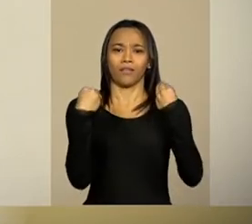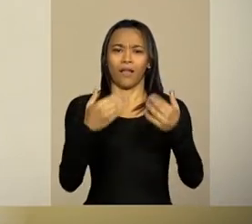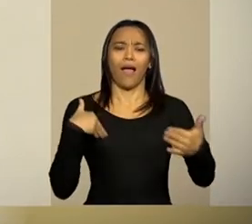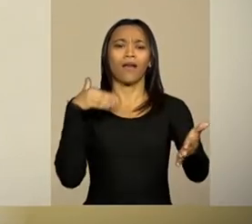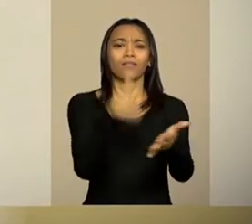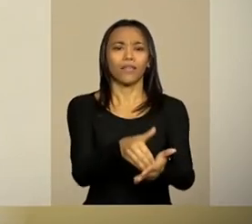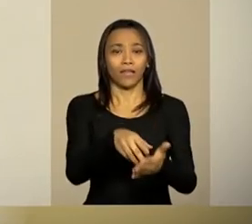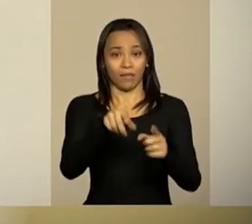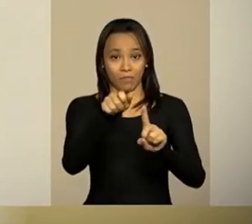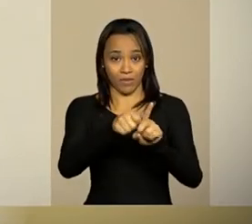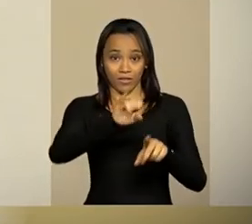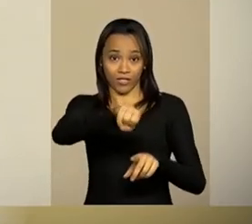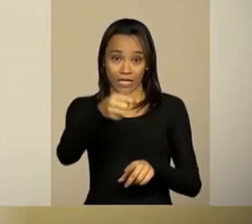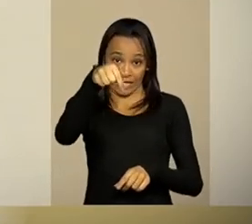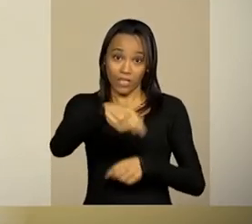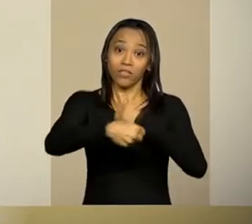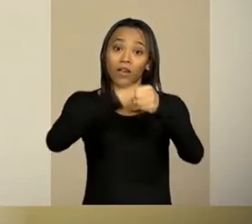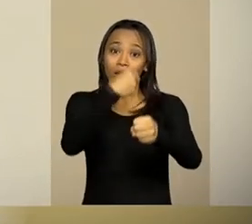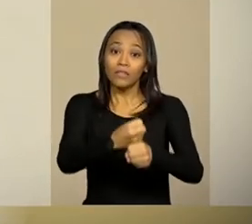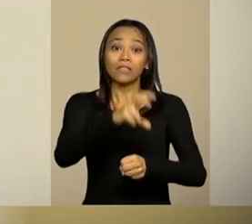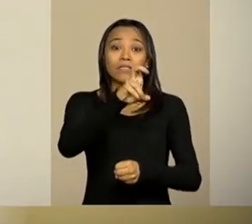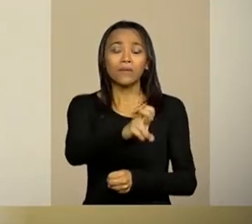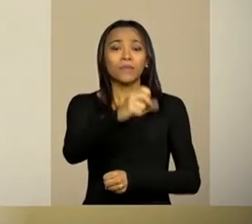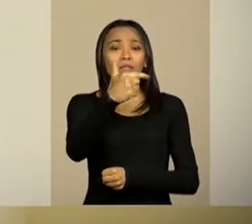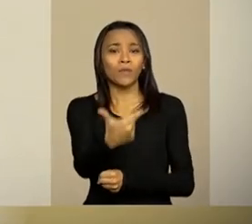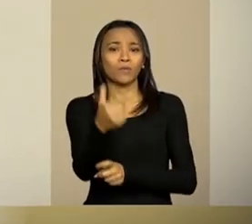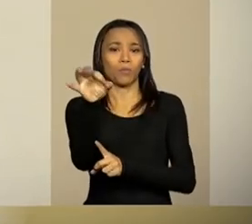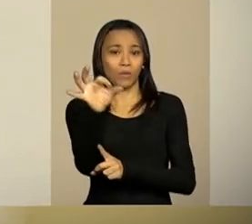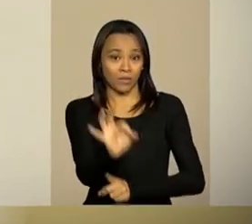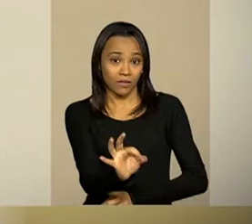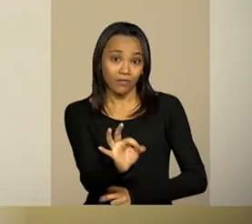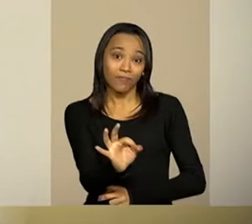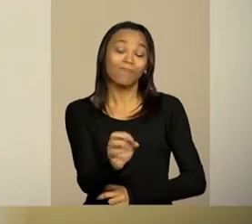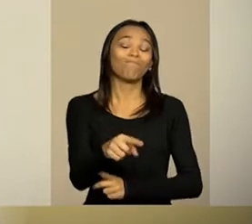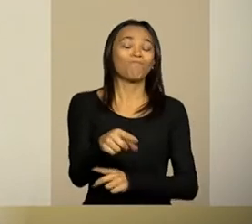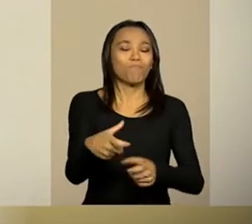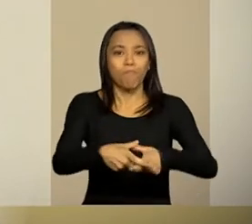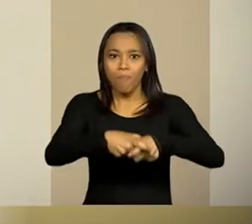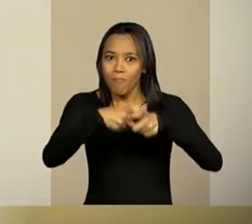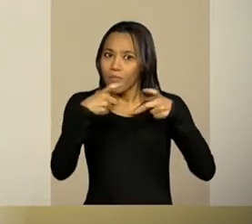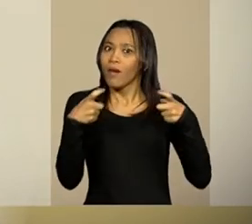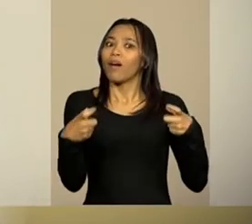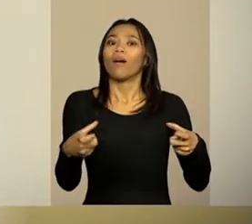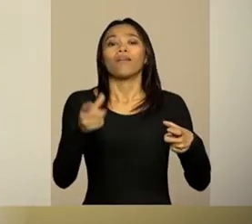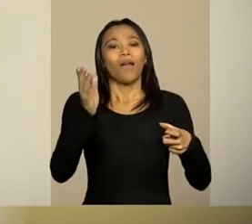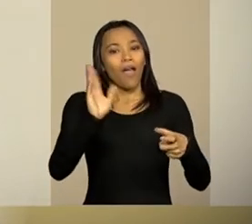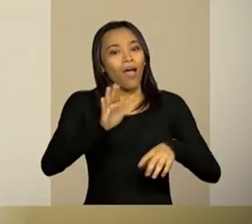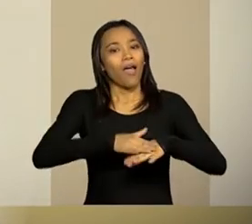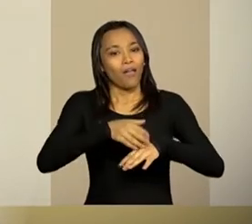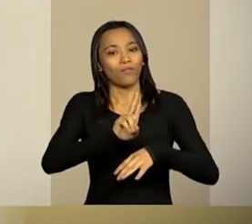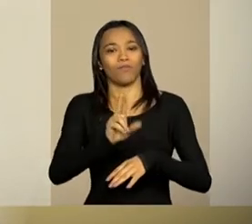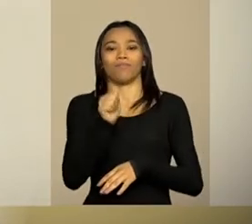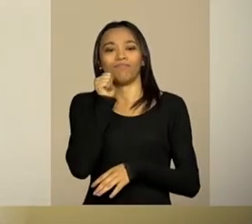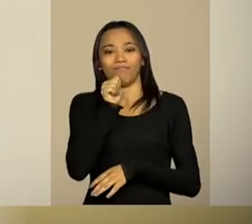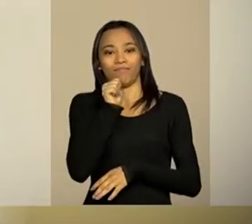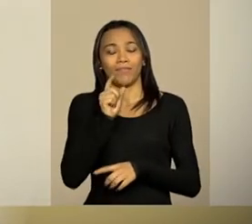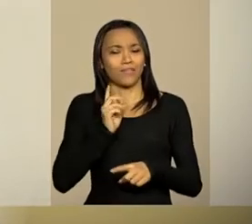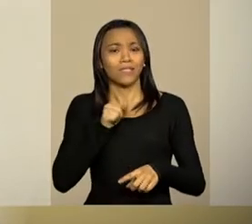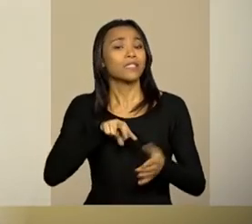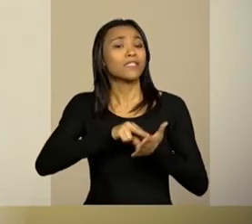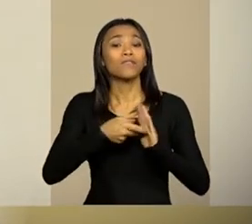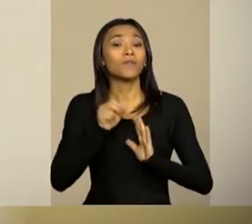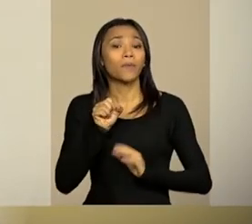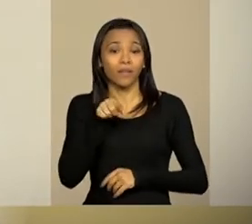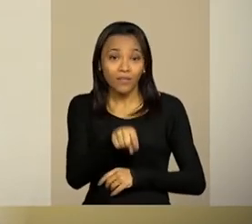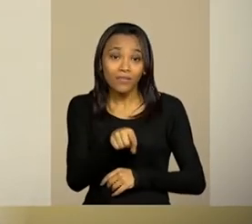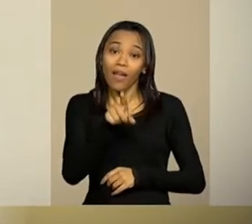até janeiro deste ano 52 por cento portanto mais da metade estão no nome da mulher sabe o